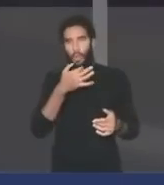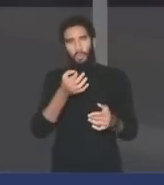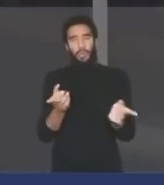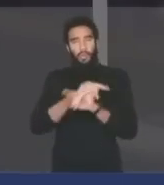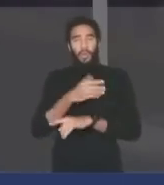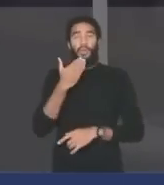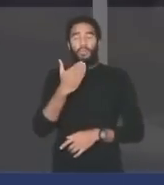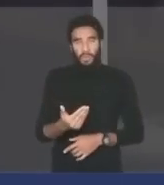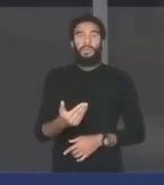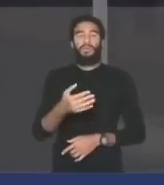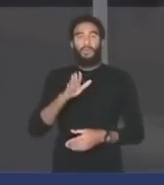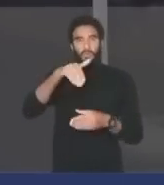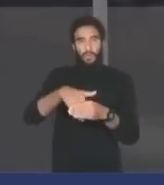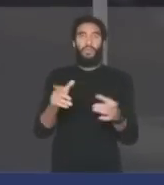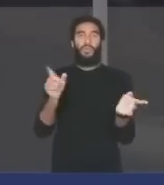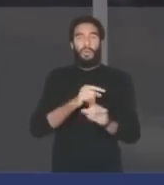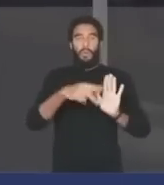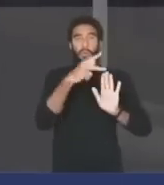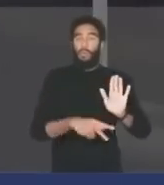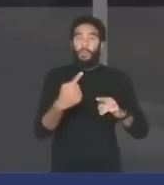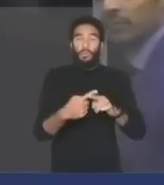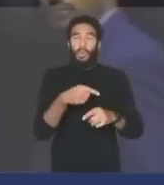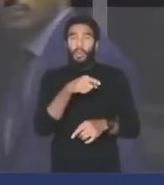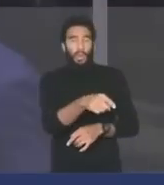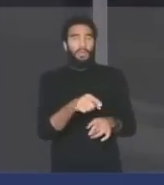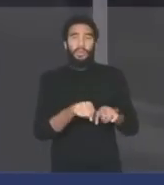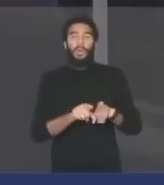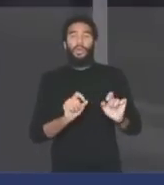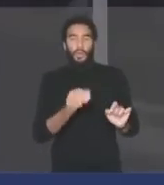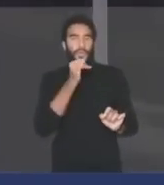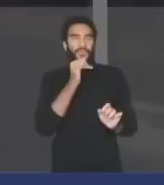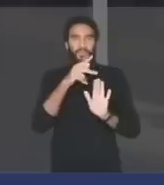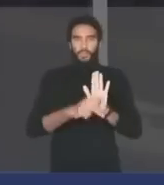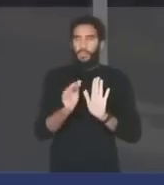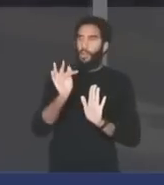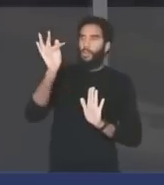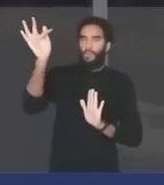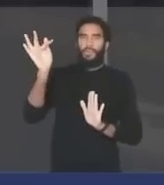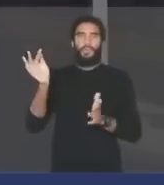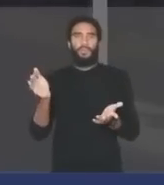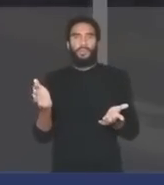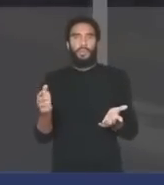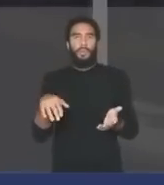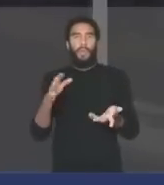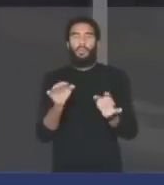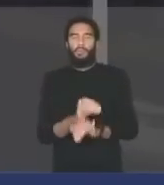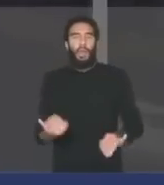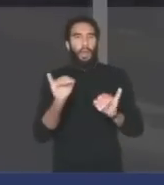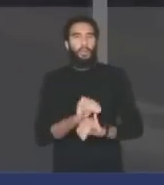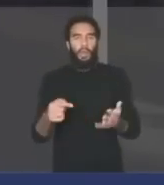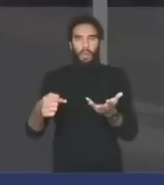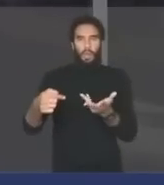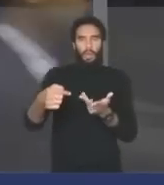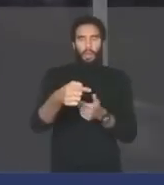deputados contrário a esses projetos, porque isso também abre, dá uma abertura para projetos futuros com mais propaganda, mais outras questões. Daqui a pouco